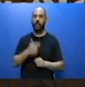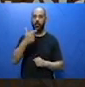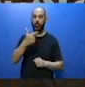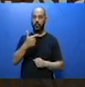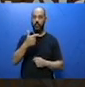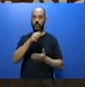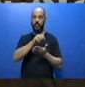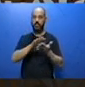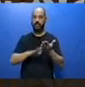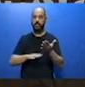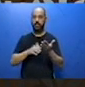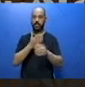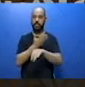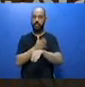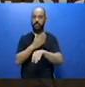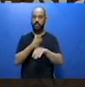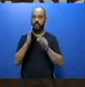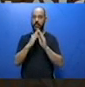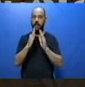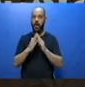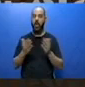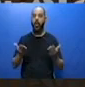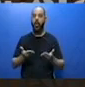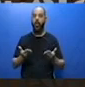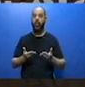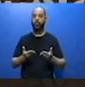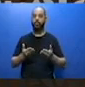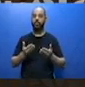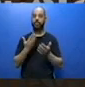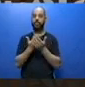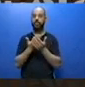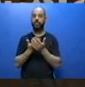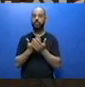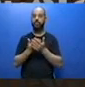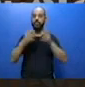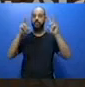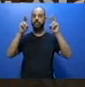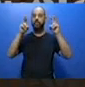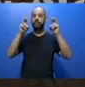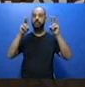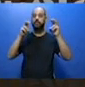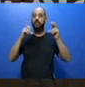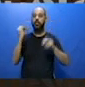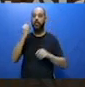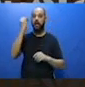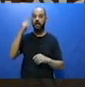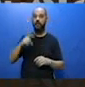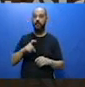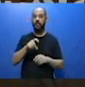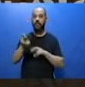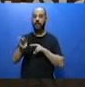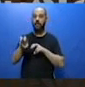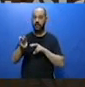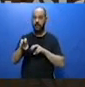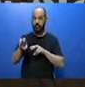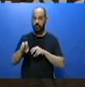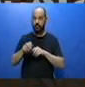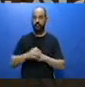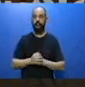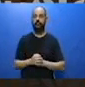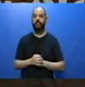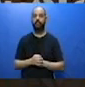nós fizemos hoje? Estudamos a importância das minhocas para a agricultura. Vimos o tanto que a minhoca é